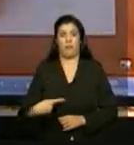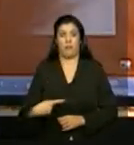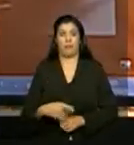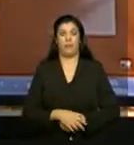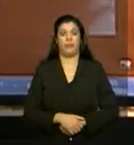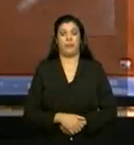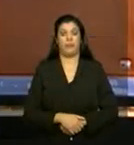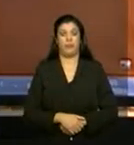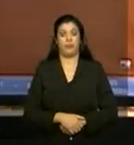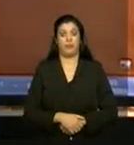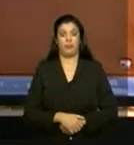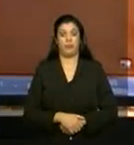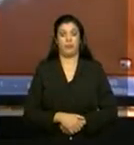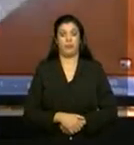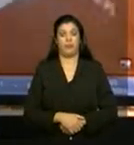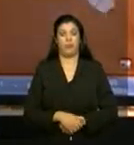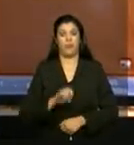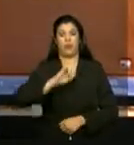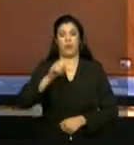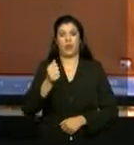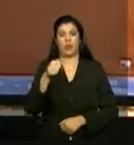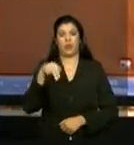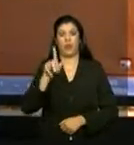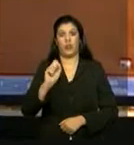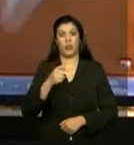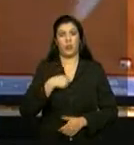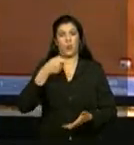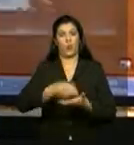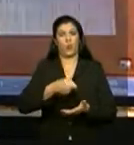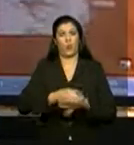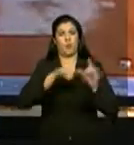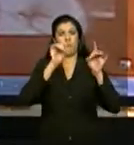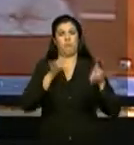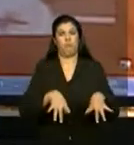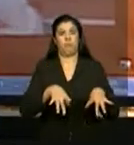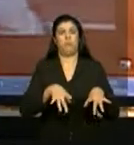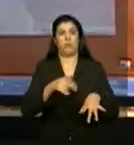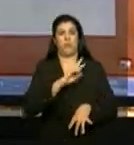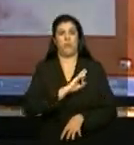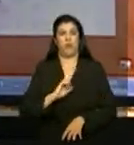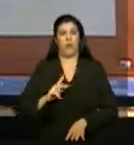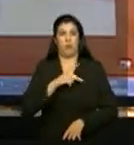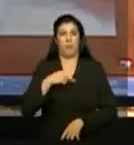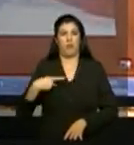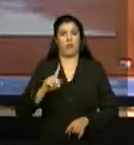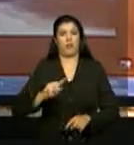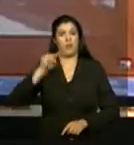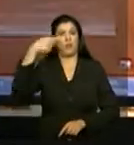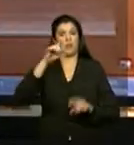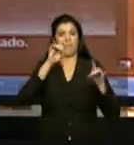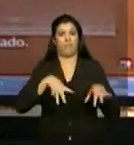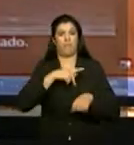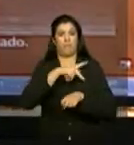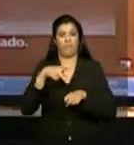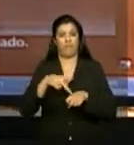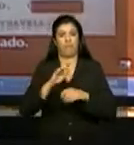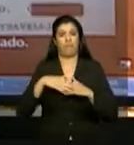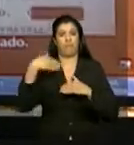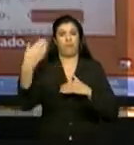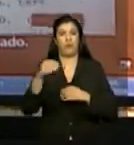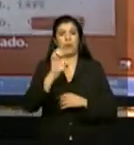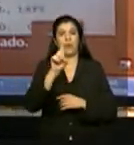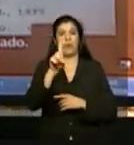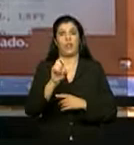o jogo é obrigado a deixar o cargo e depois o país durante o exílio